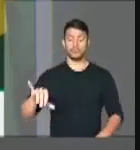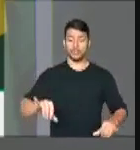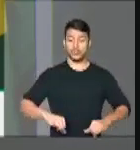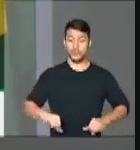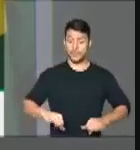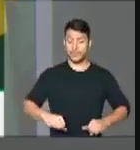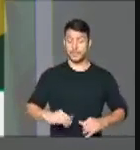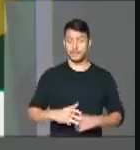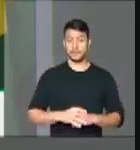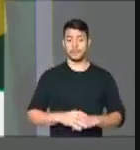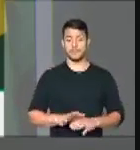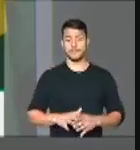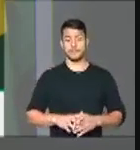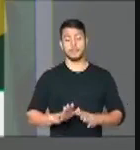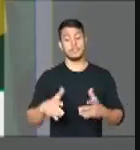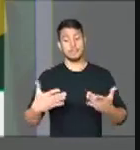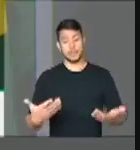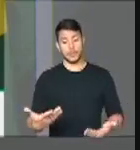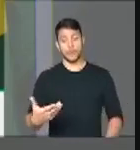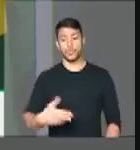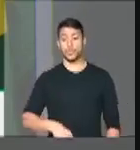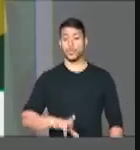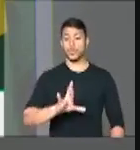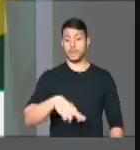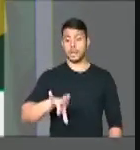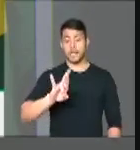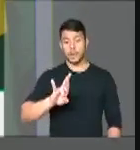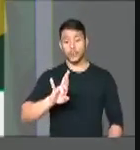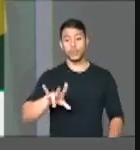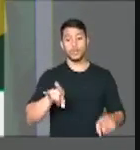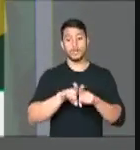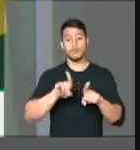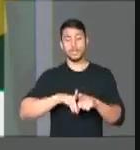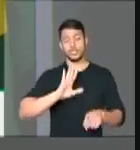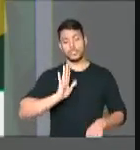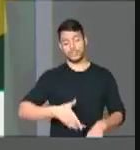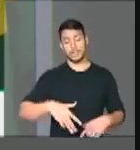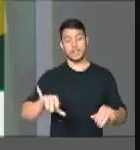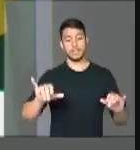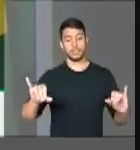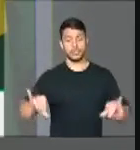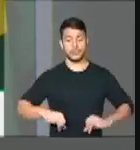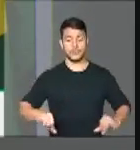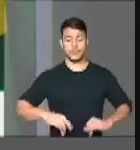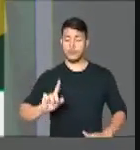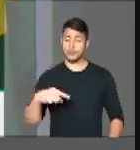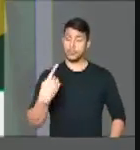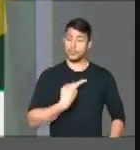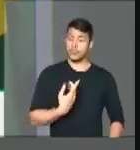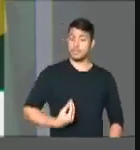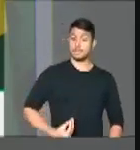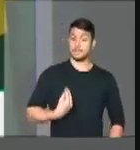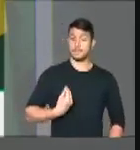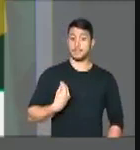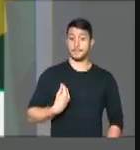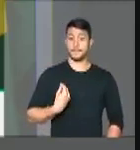Rio, seja a capital, seja o estado, eles sofreram mais ainda. E a gente está aqui para lidar com isso, para